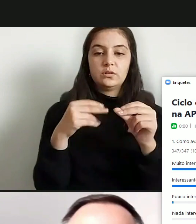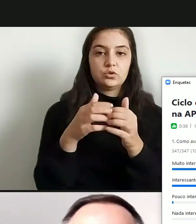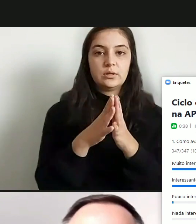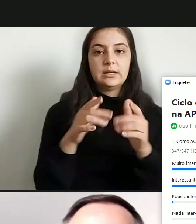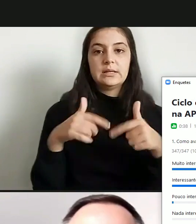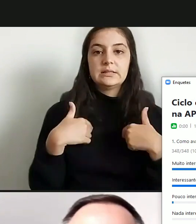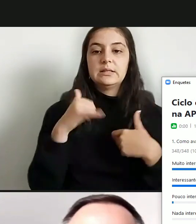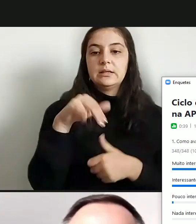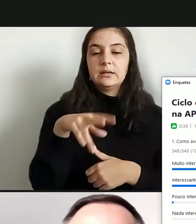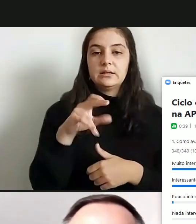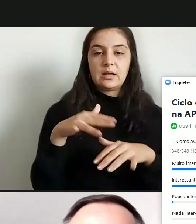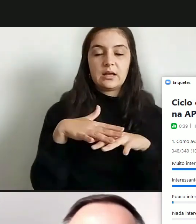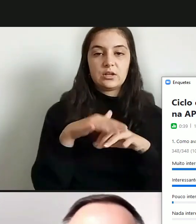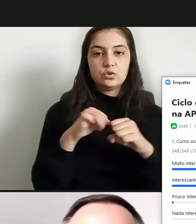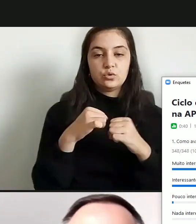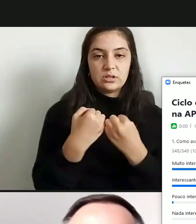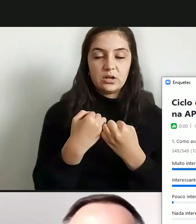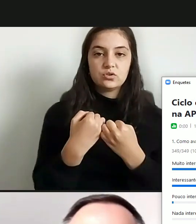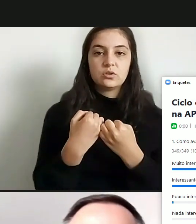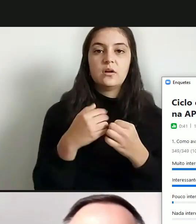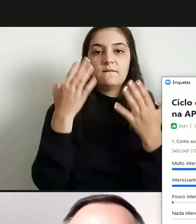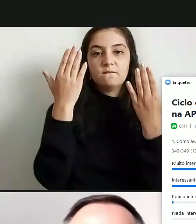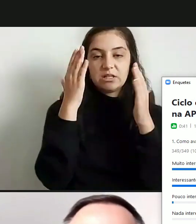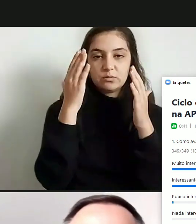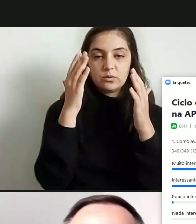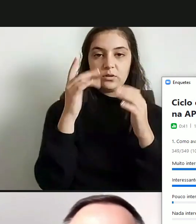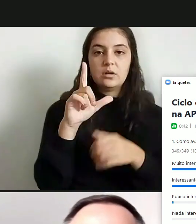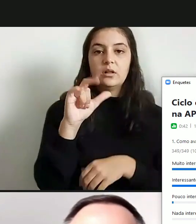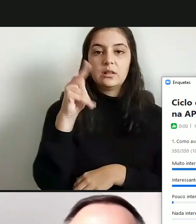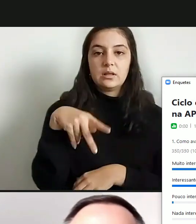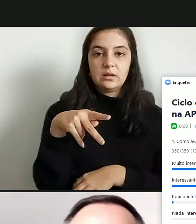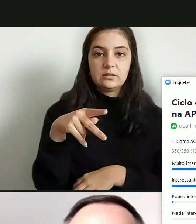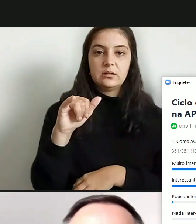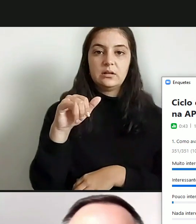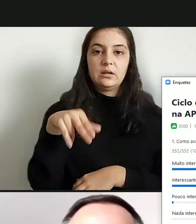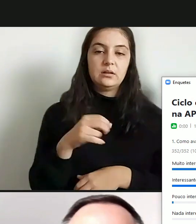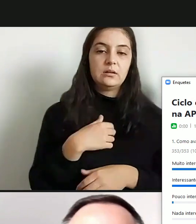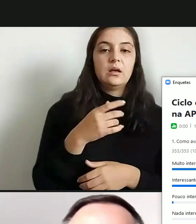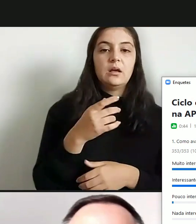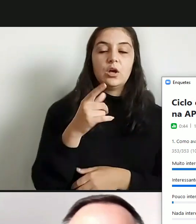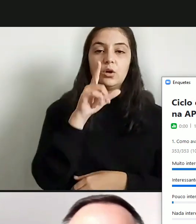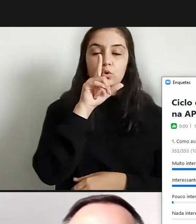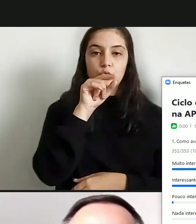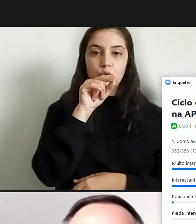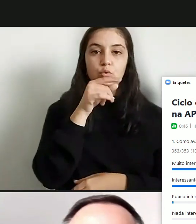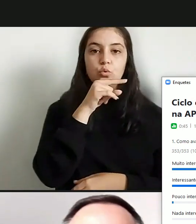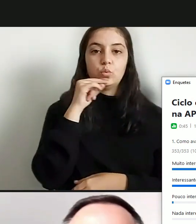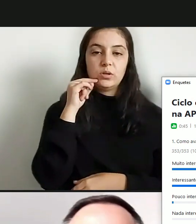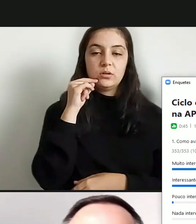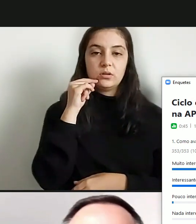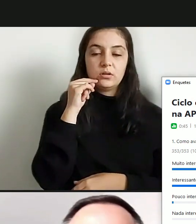iniciativas do INA nas redes sociais, Facebook, LinkedIn, Twitter e Instagram. Mais uma vez,